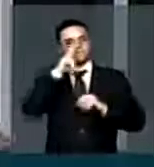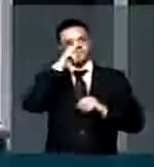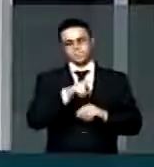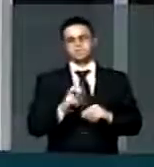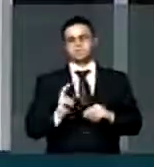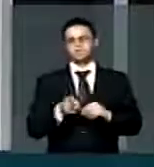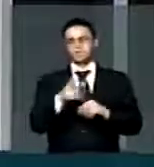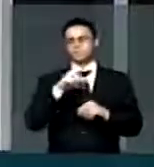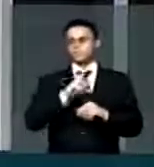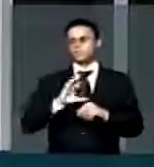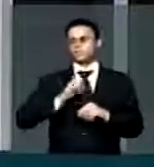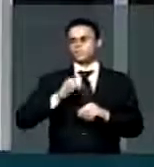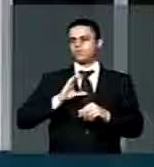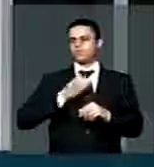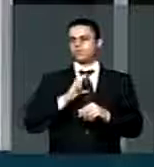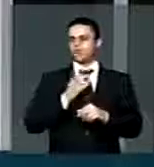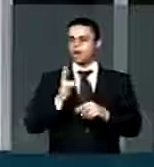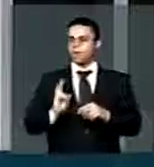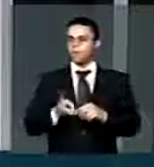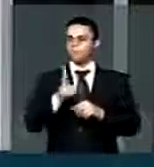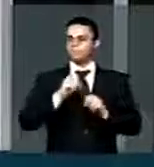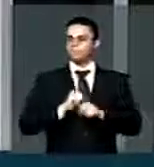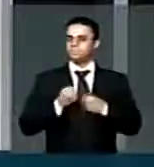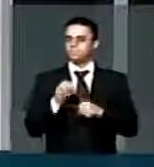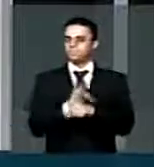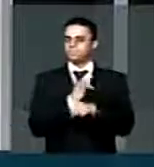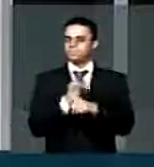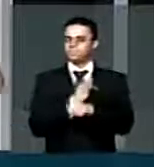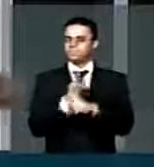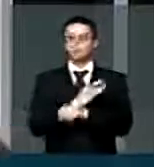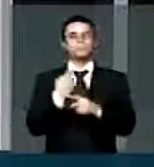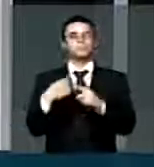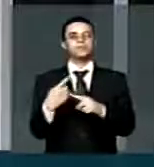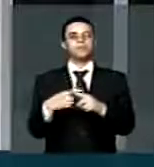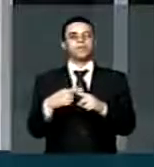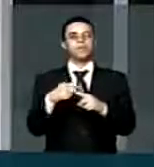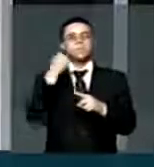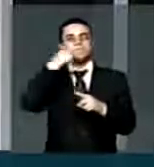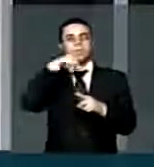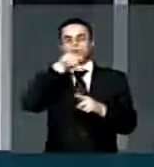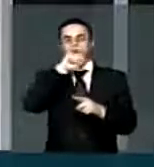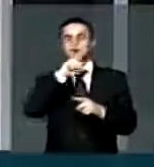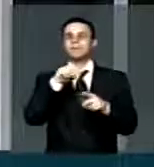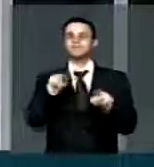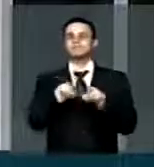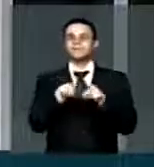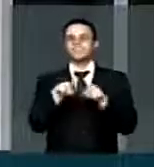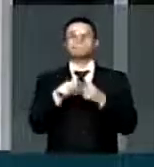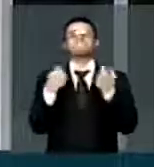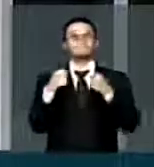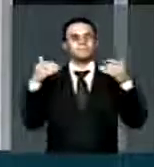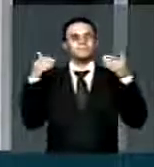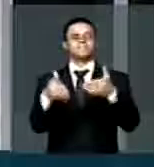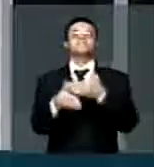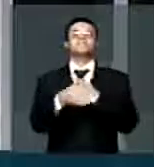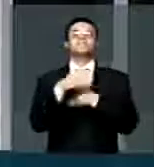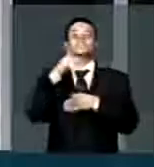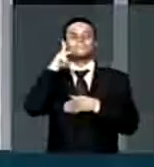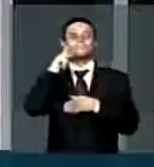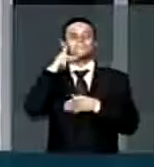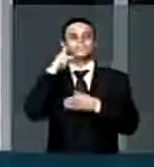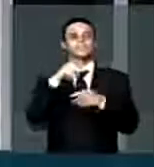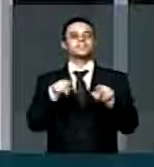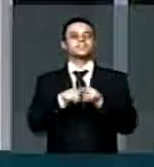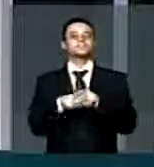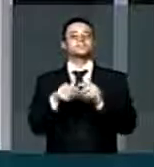sempre corajosas, persistentes, porque o lugar de mulher também é na política, é na casa,